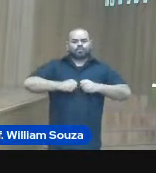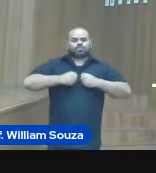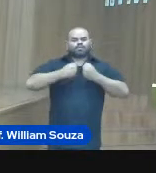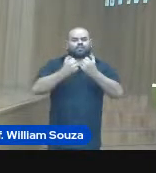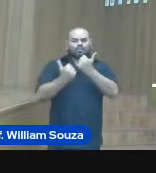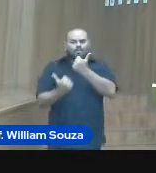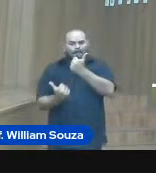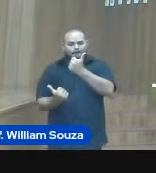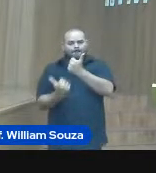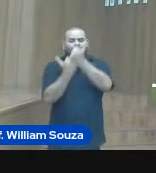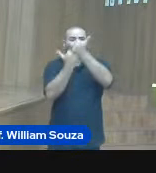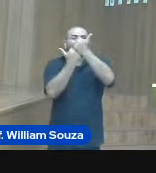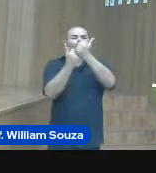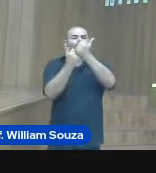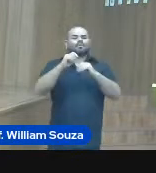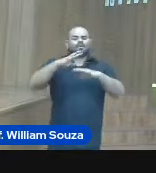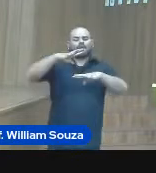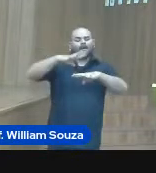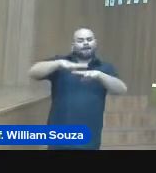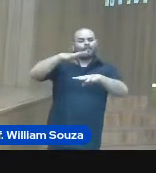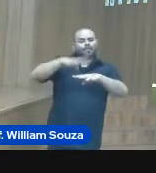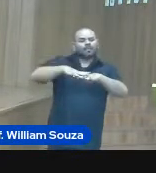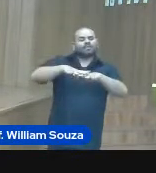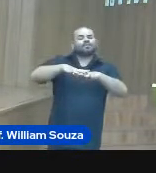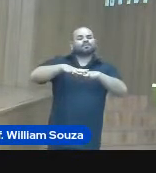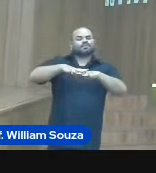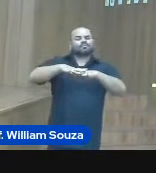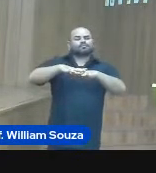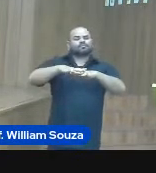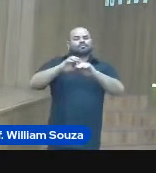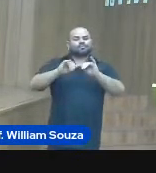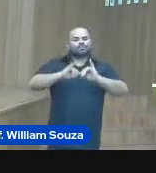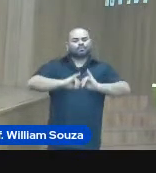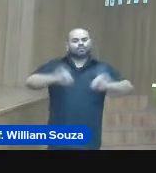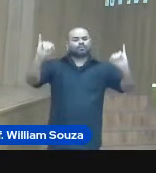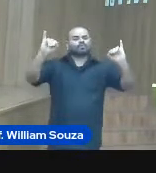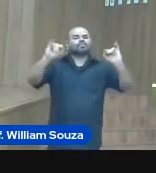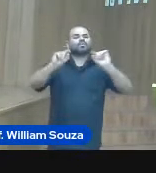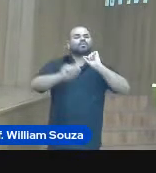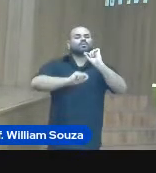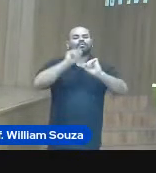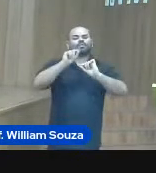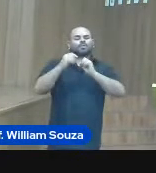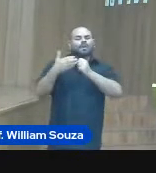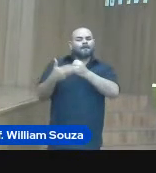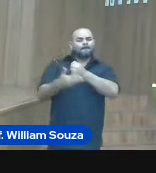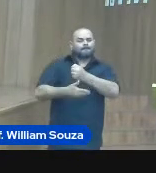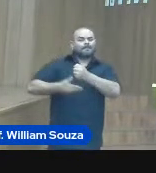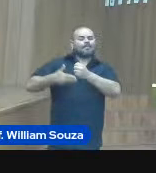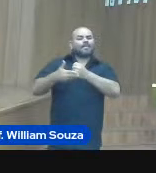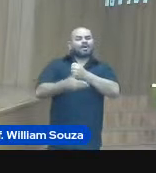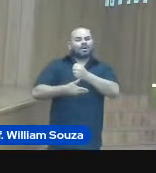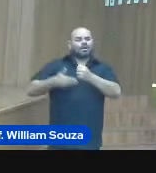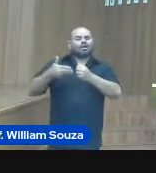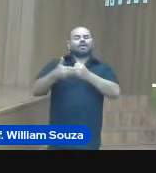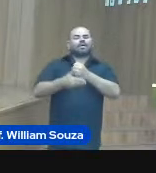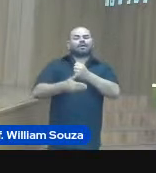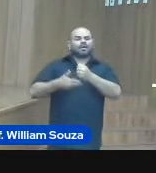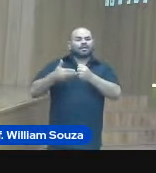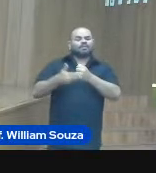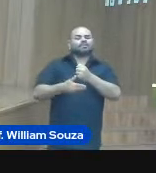uma divulgação da matemática como uma ferramenta básica, indispensável